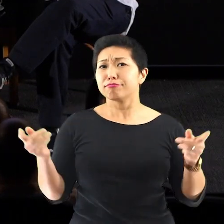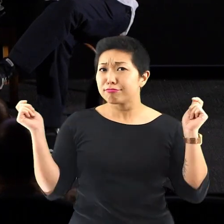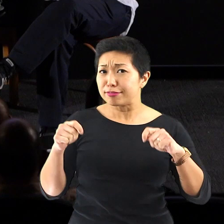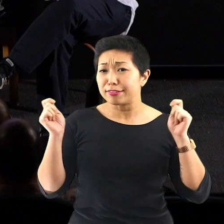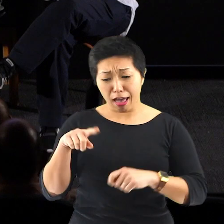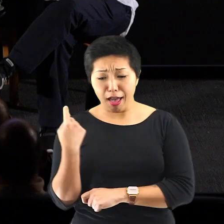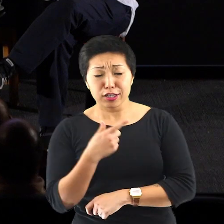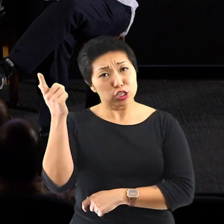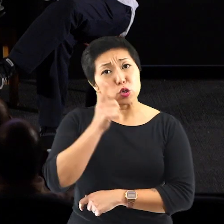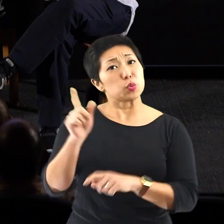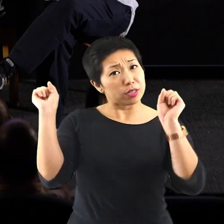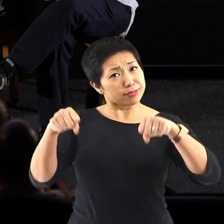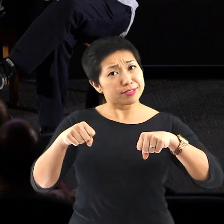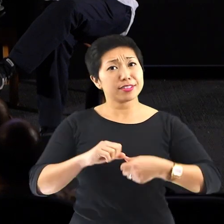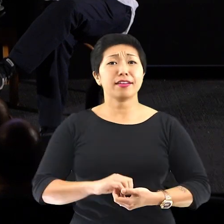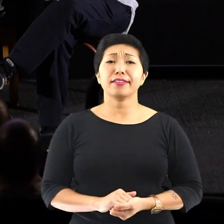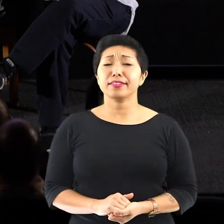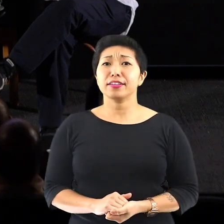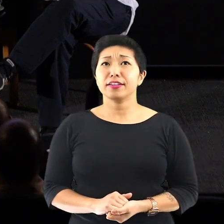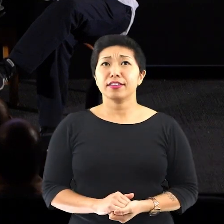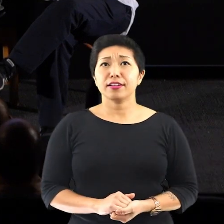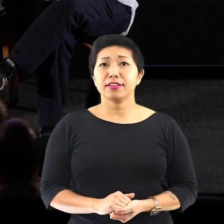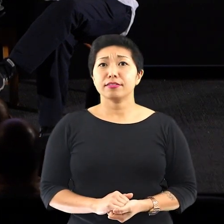nosso alcance